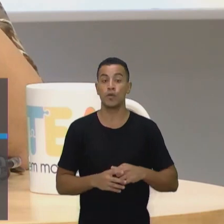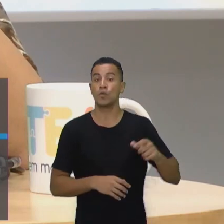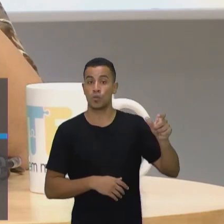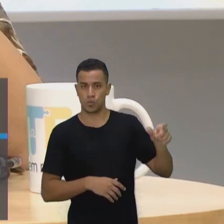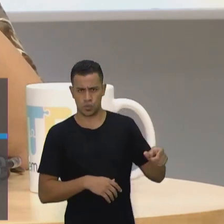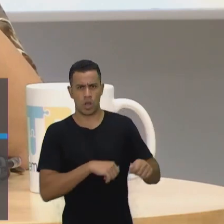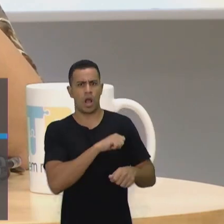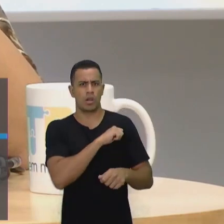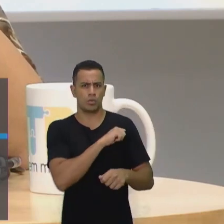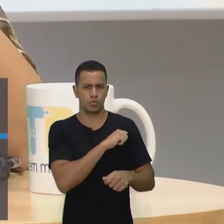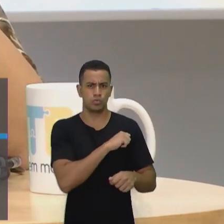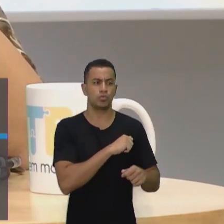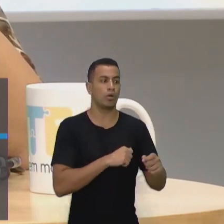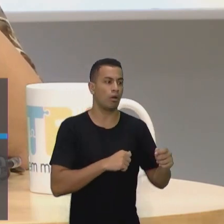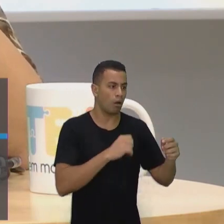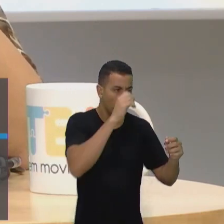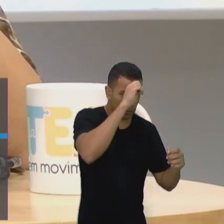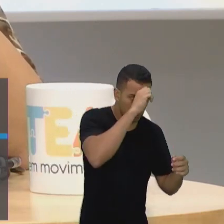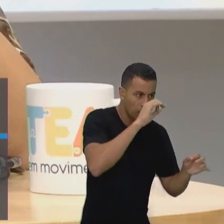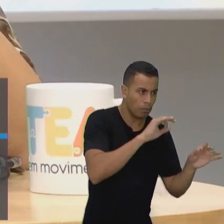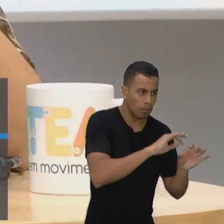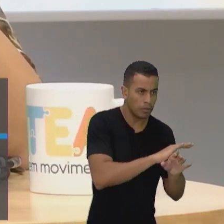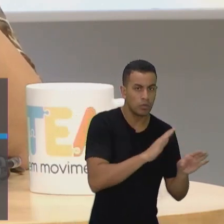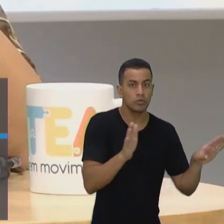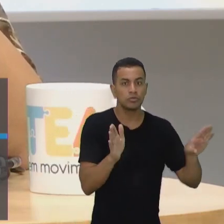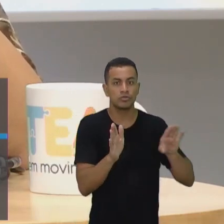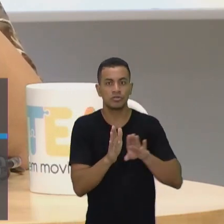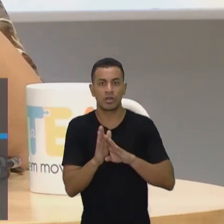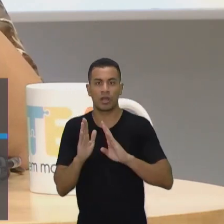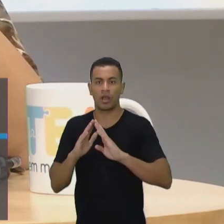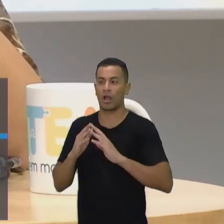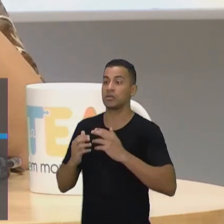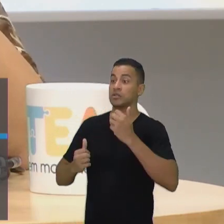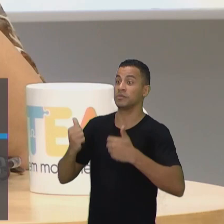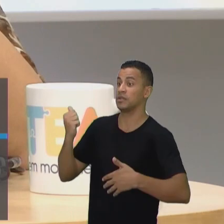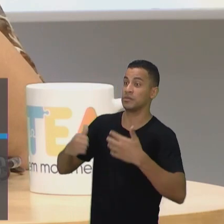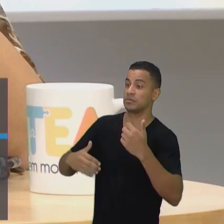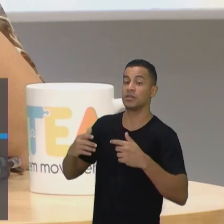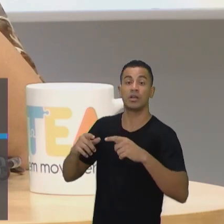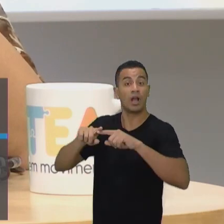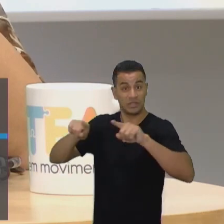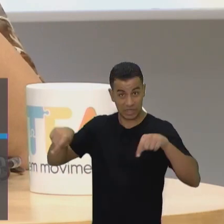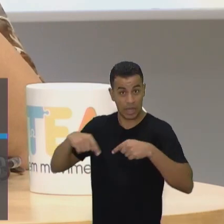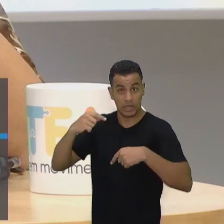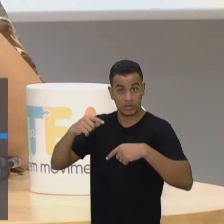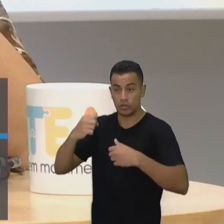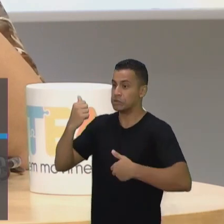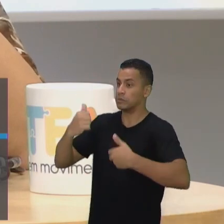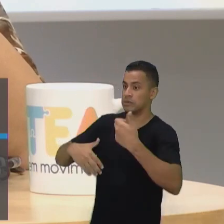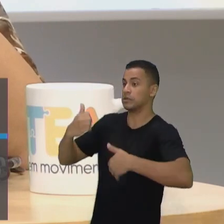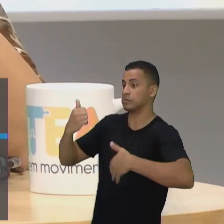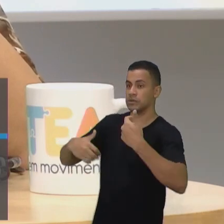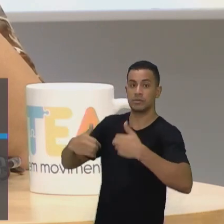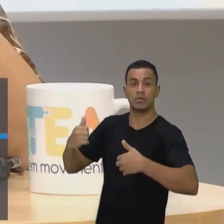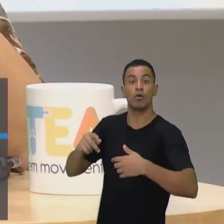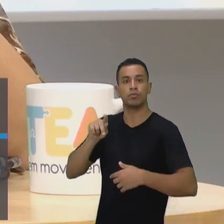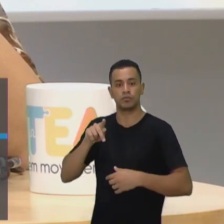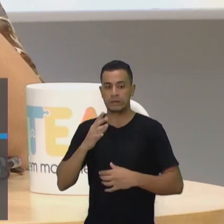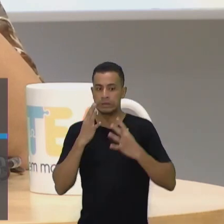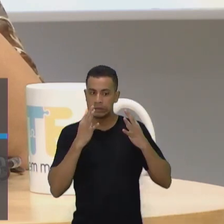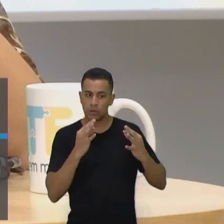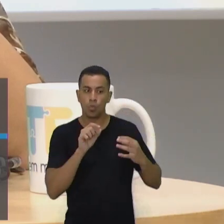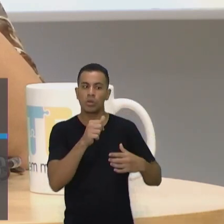deve estar atento ao que trazem e às reações do grupo ouvinte, diagnosticando pontos que precisam ser retomados